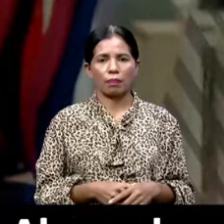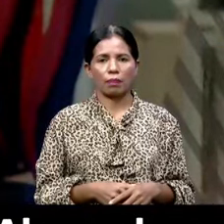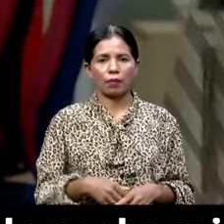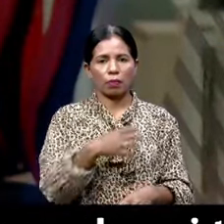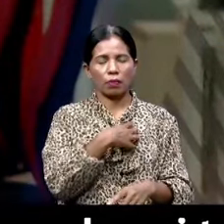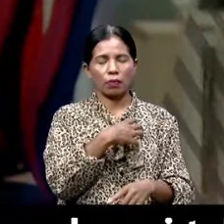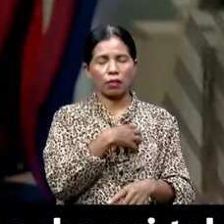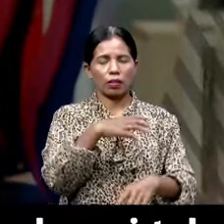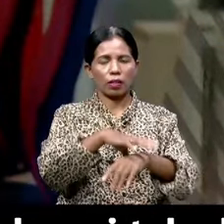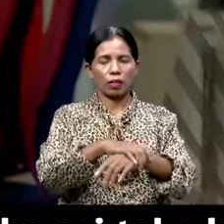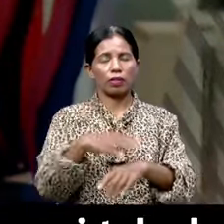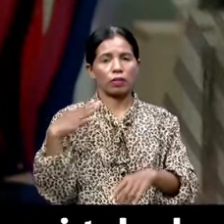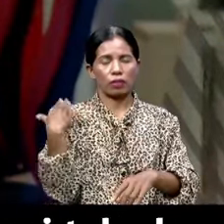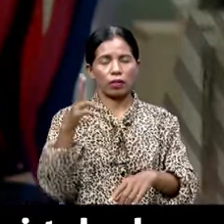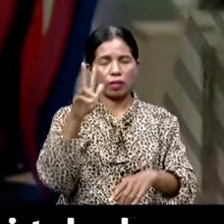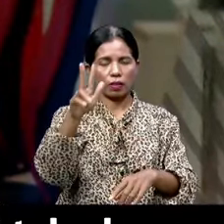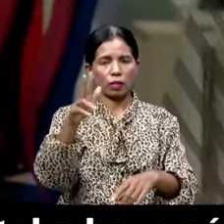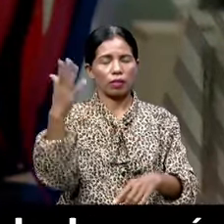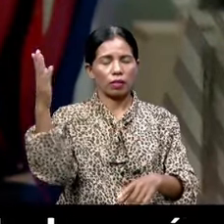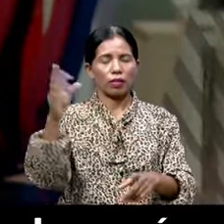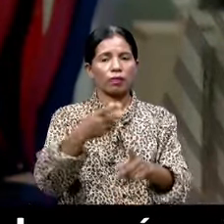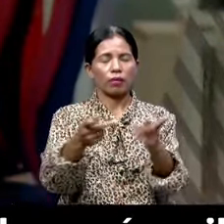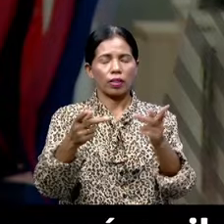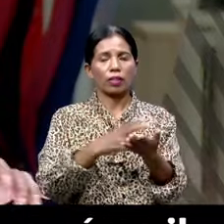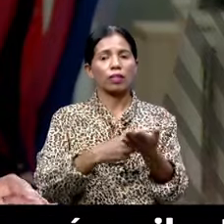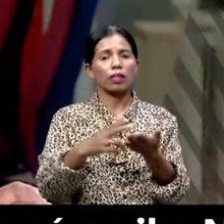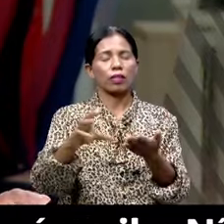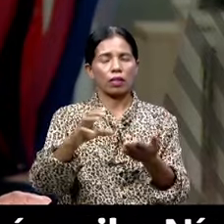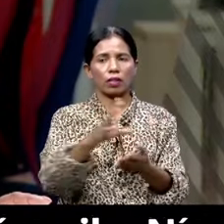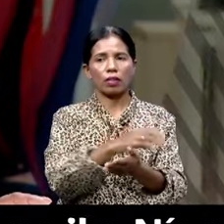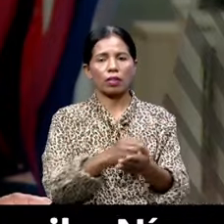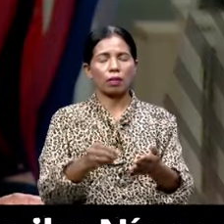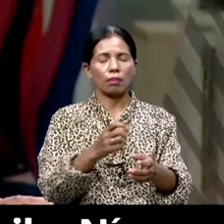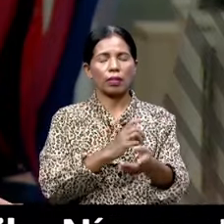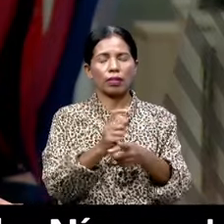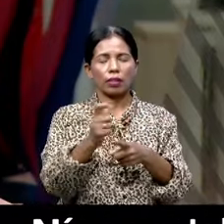Penitele detém jovem em Tolo e a área Santa Cruz tamba treino subar.